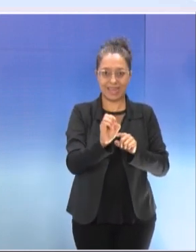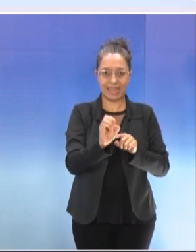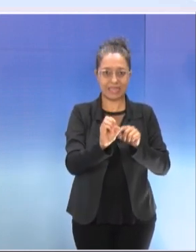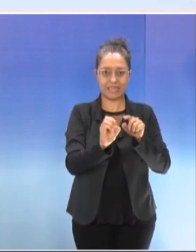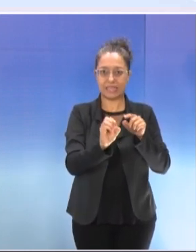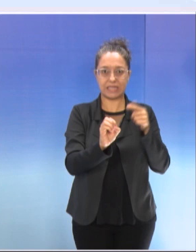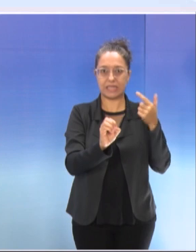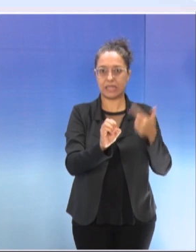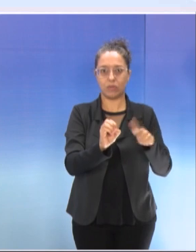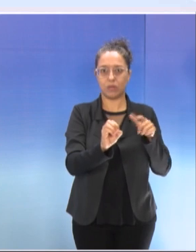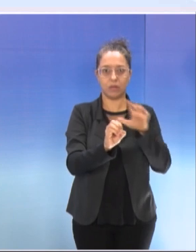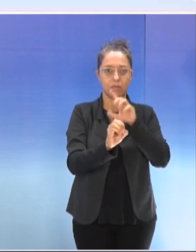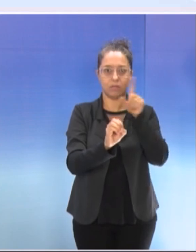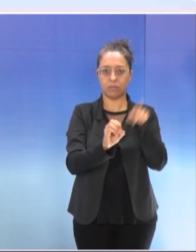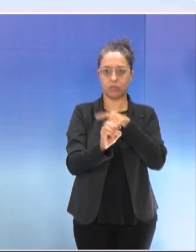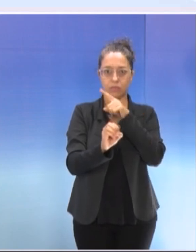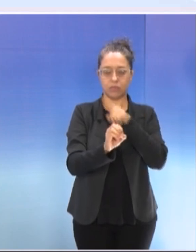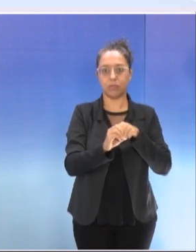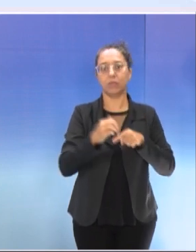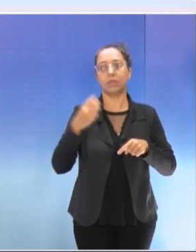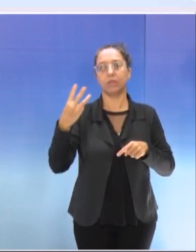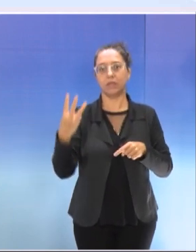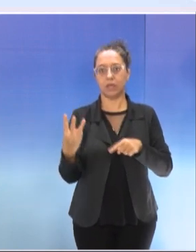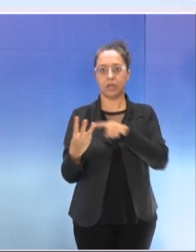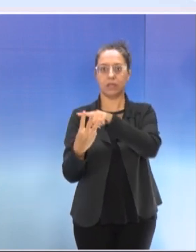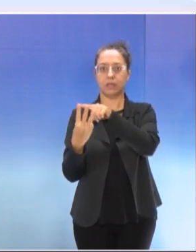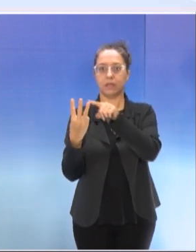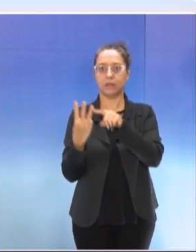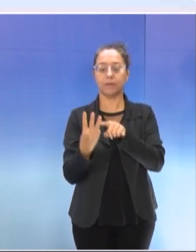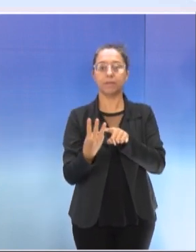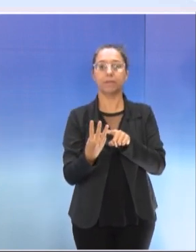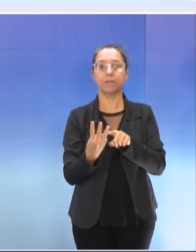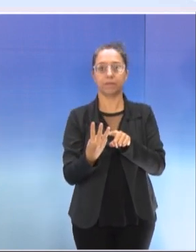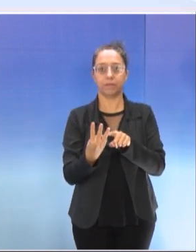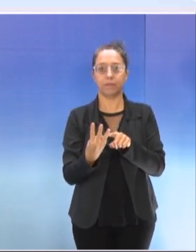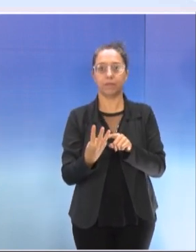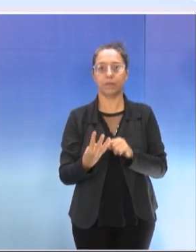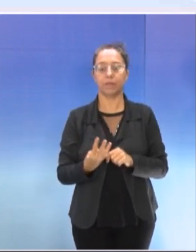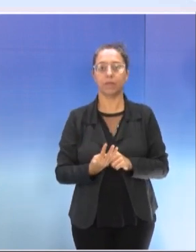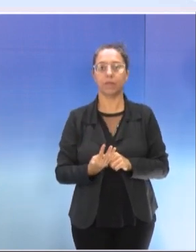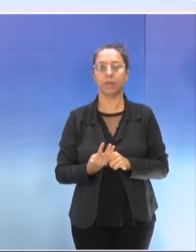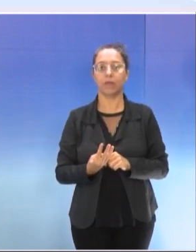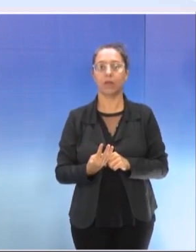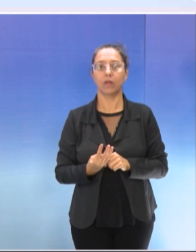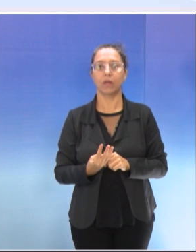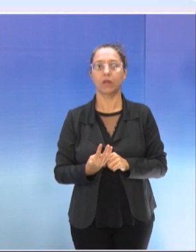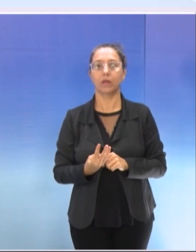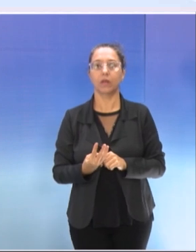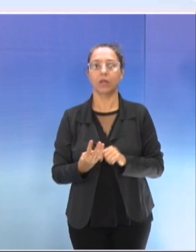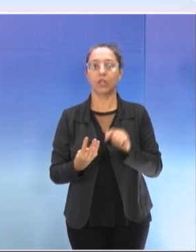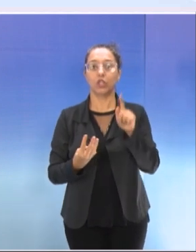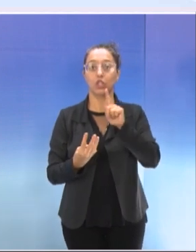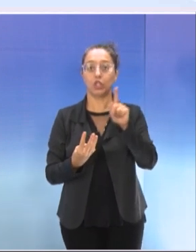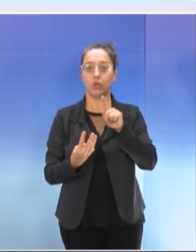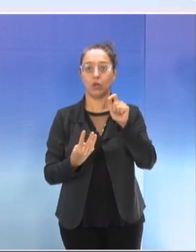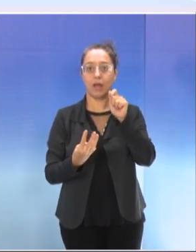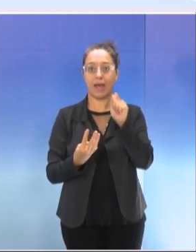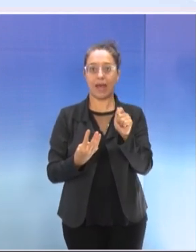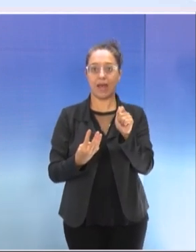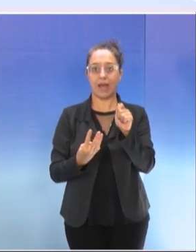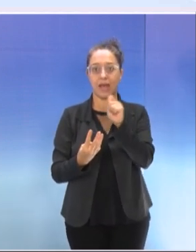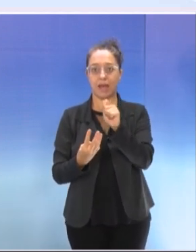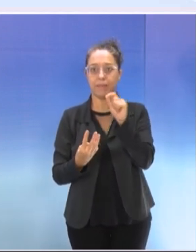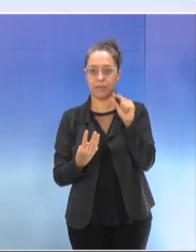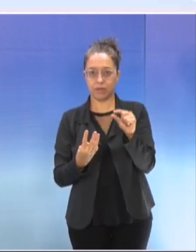então sobrou 3 aqui, sobrou 3. E aonde aparece esse genótipo é azim e azim,